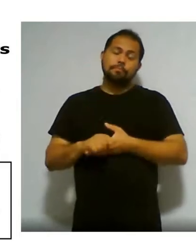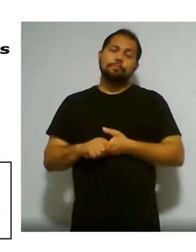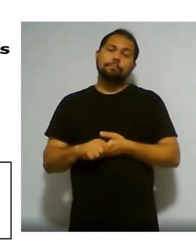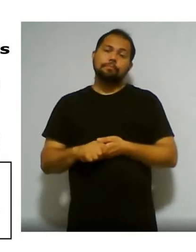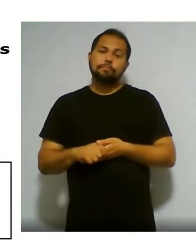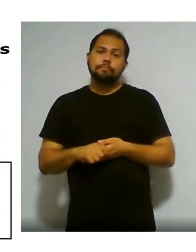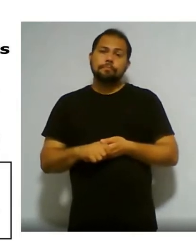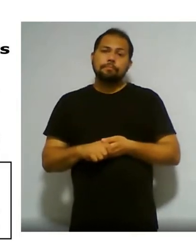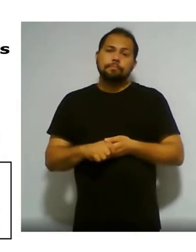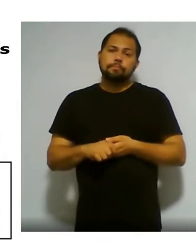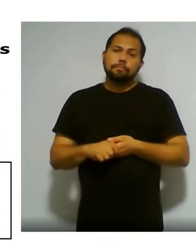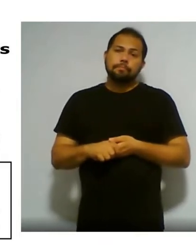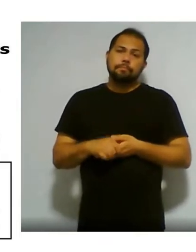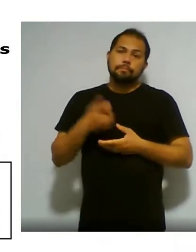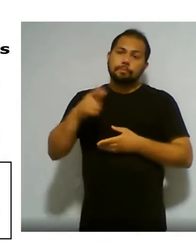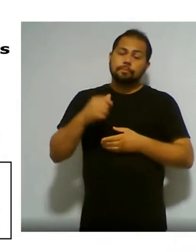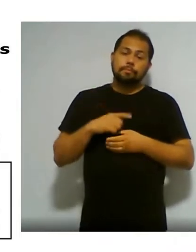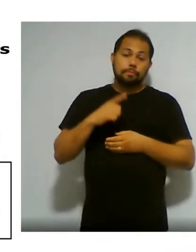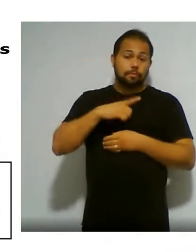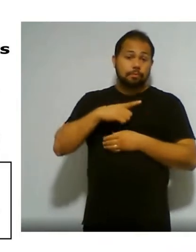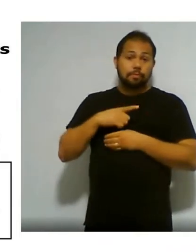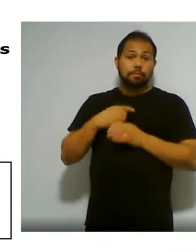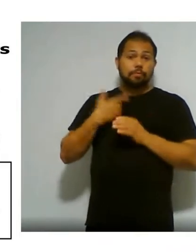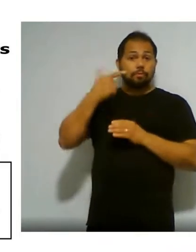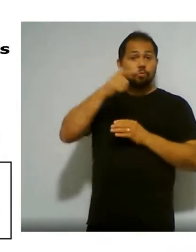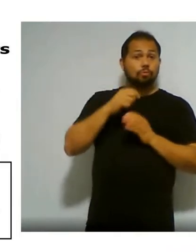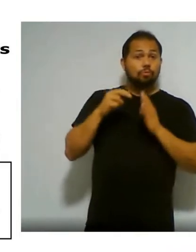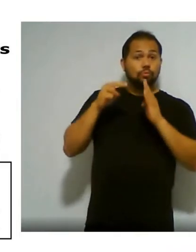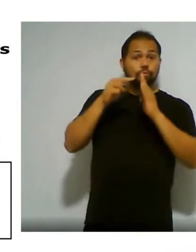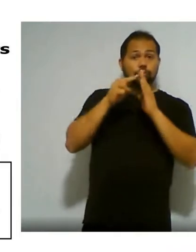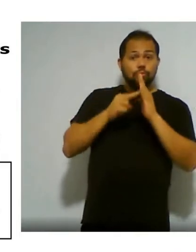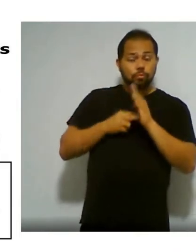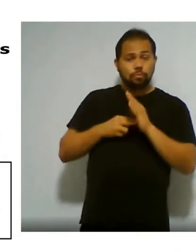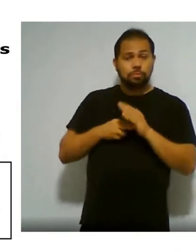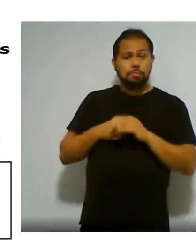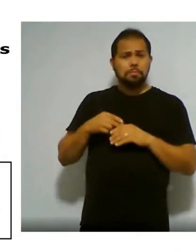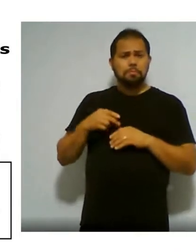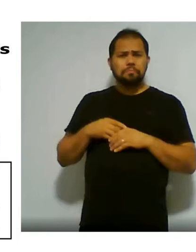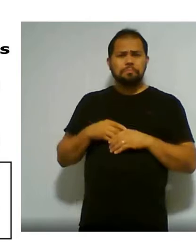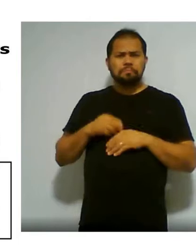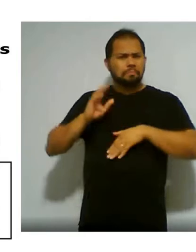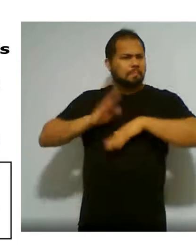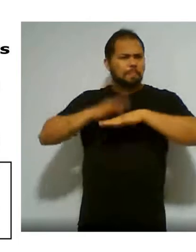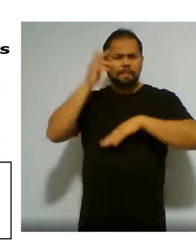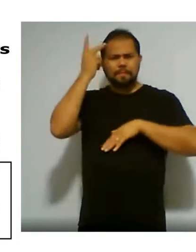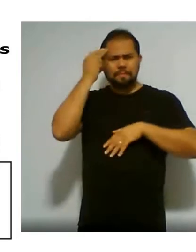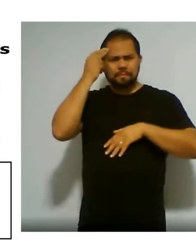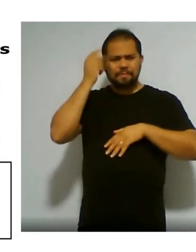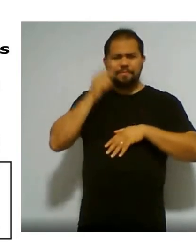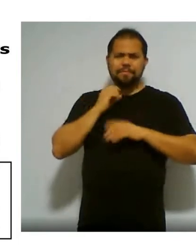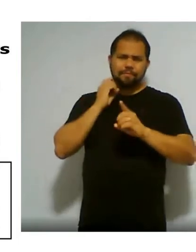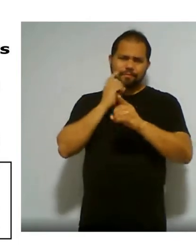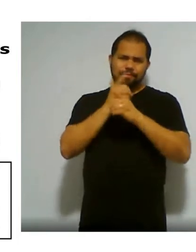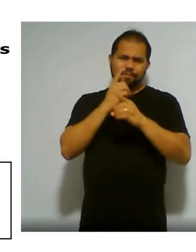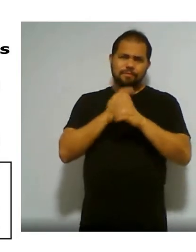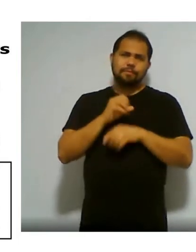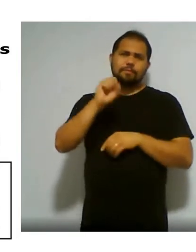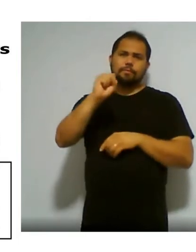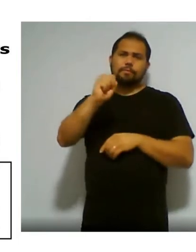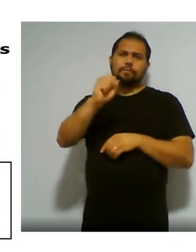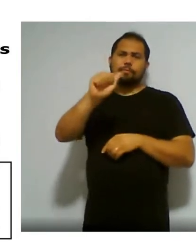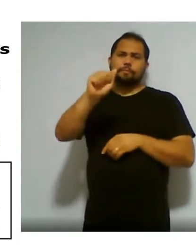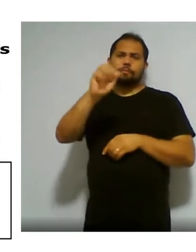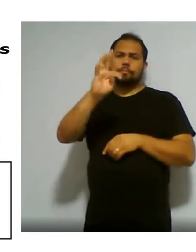Para você ligar dispositivos, os drivers, o mais comum de você encontrar vai ser SATA. Né? Então, as fontes atuais basicamente vão